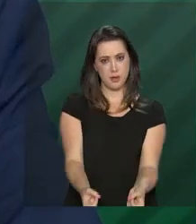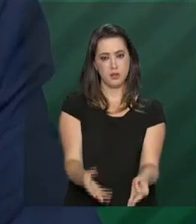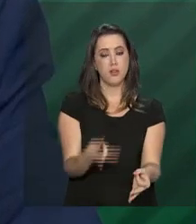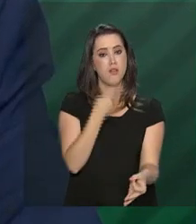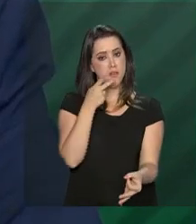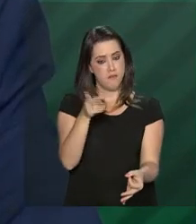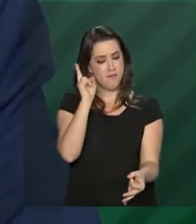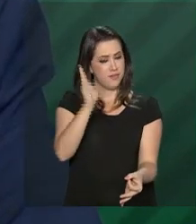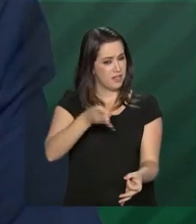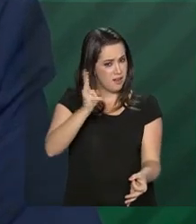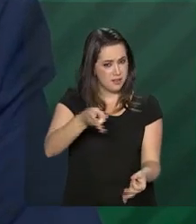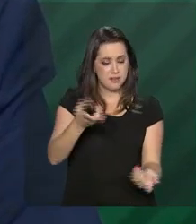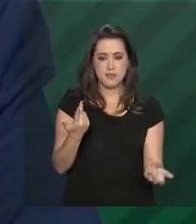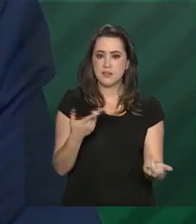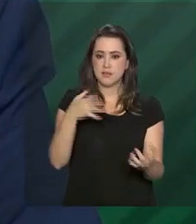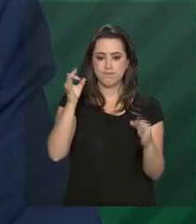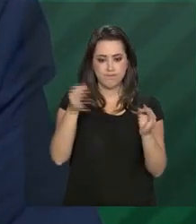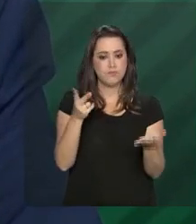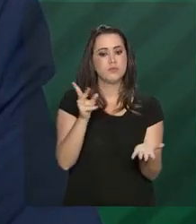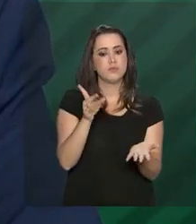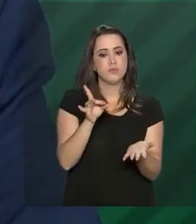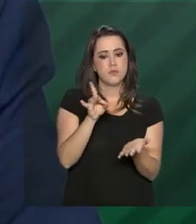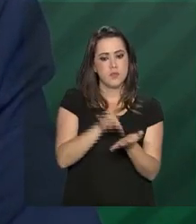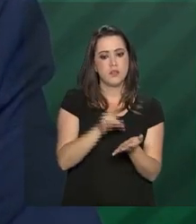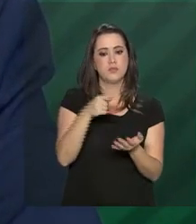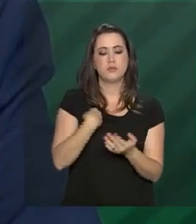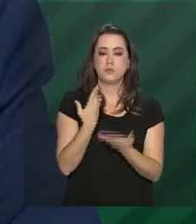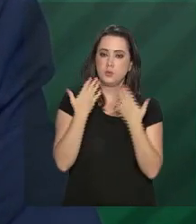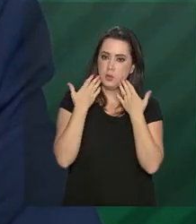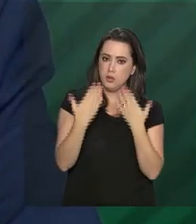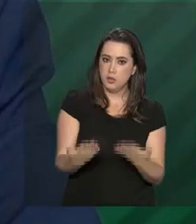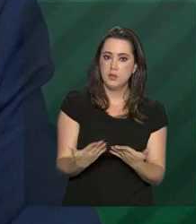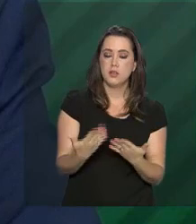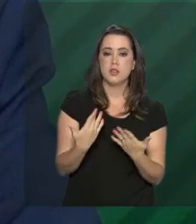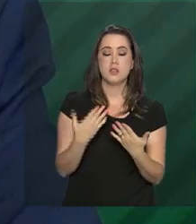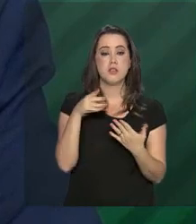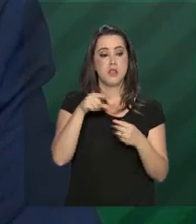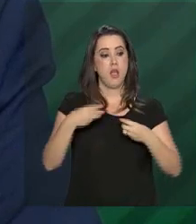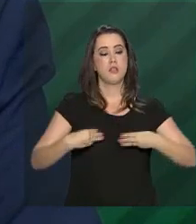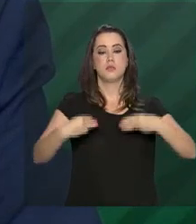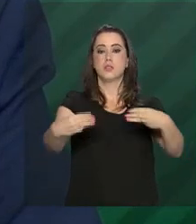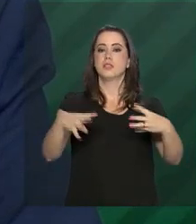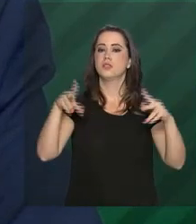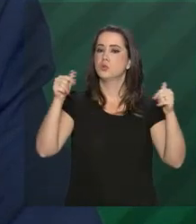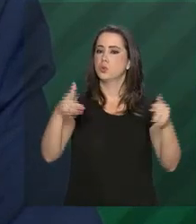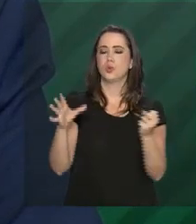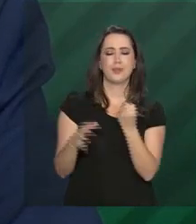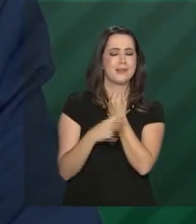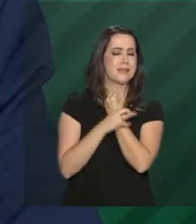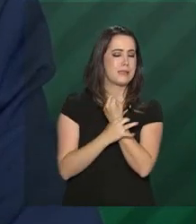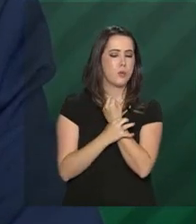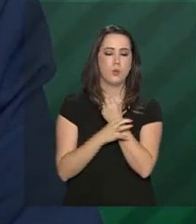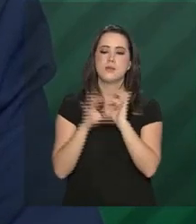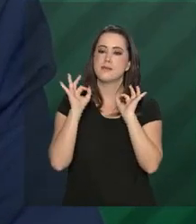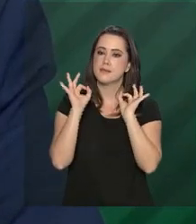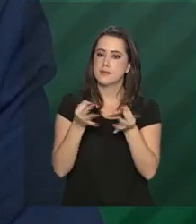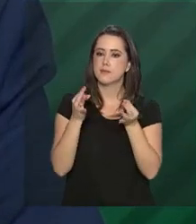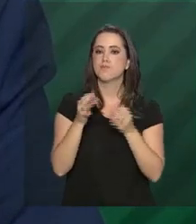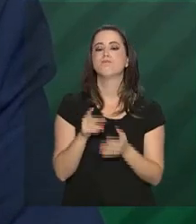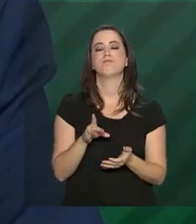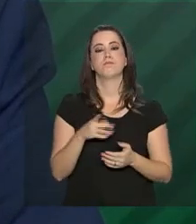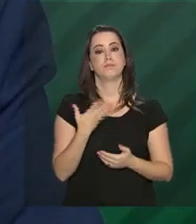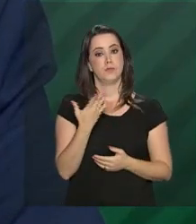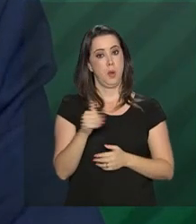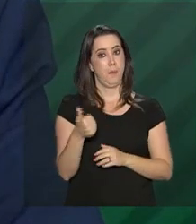assegurar com muita firmeza à esplanada estará absolutamente segura para a festa do dia